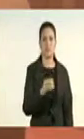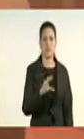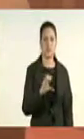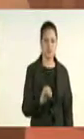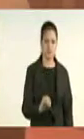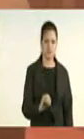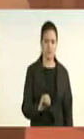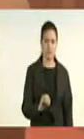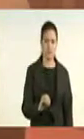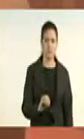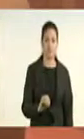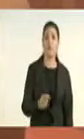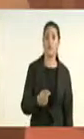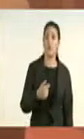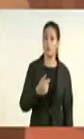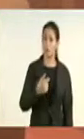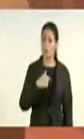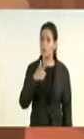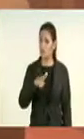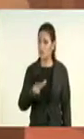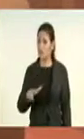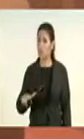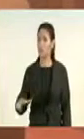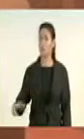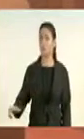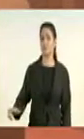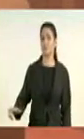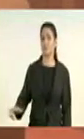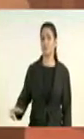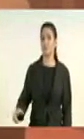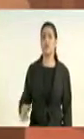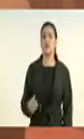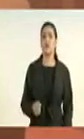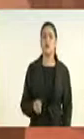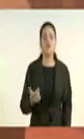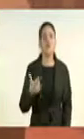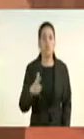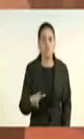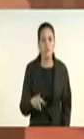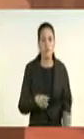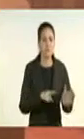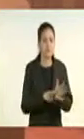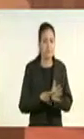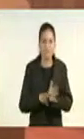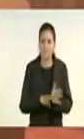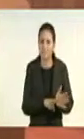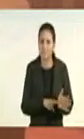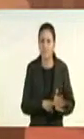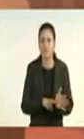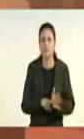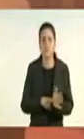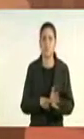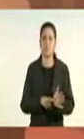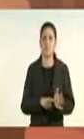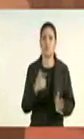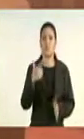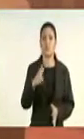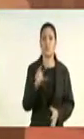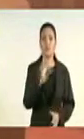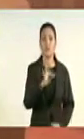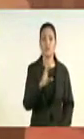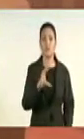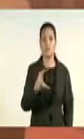mais além e trago outra consulta que foi feita a outro Tribunal de Contas, no caso